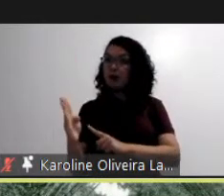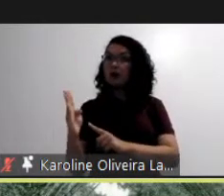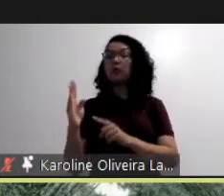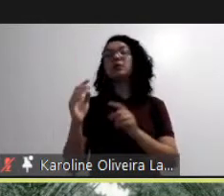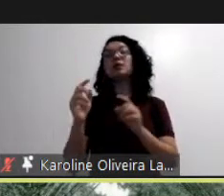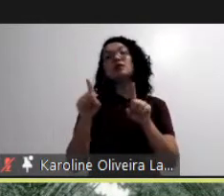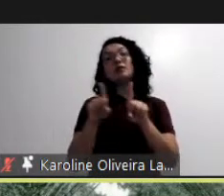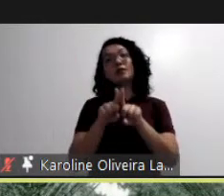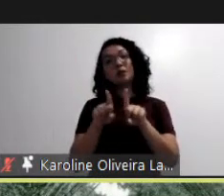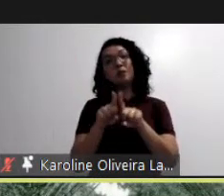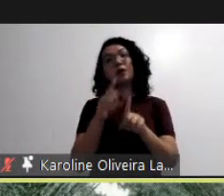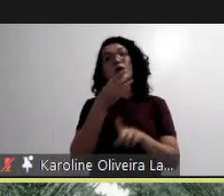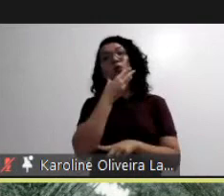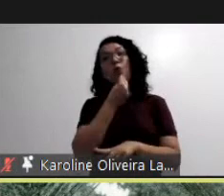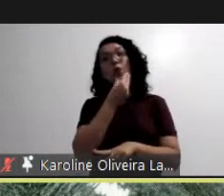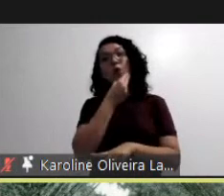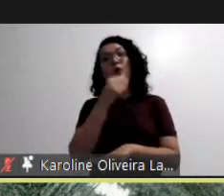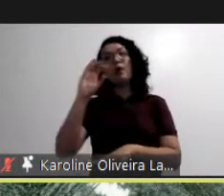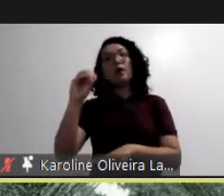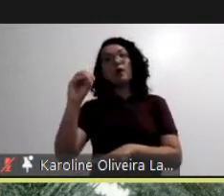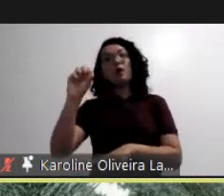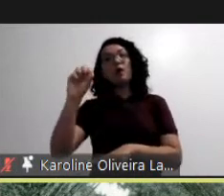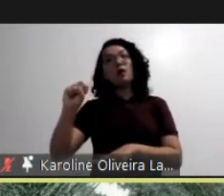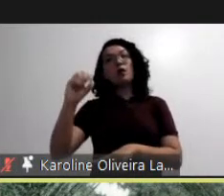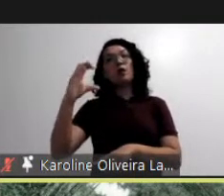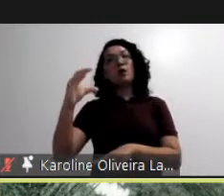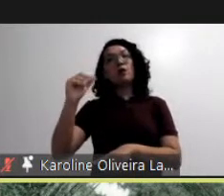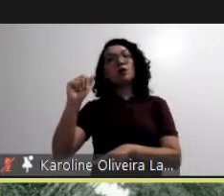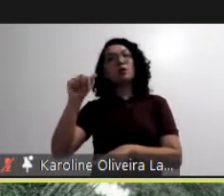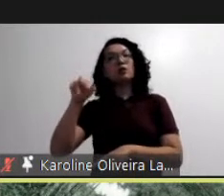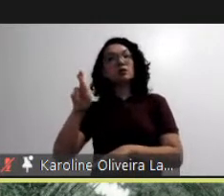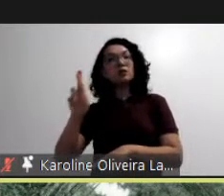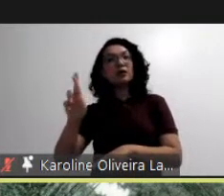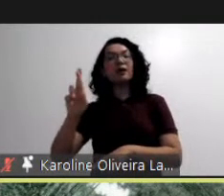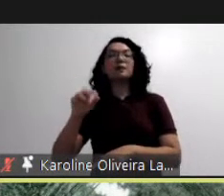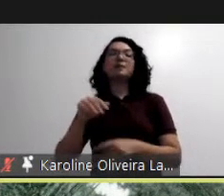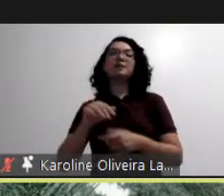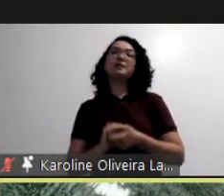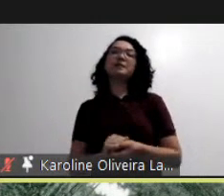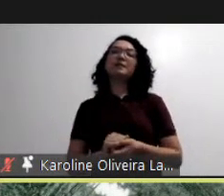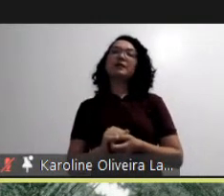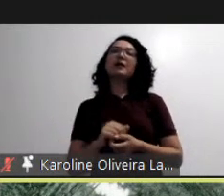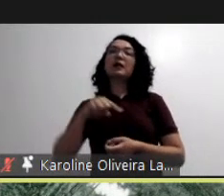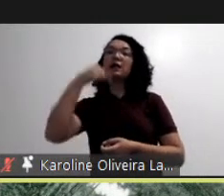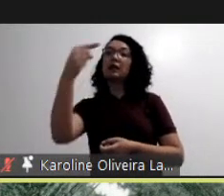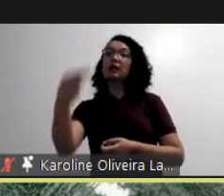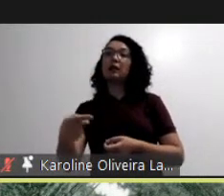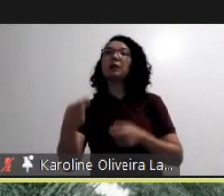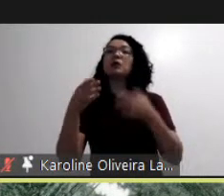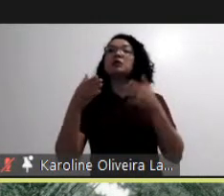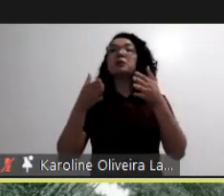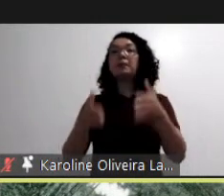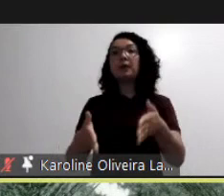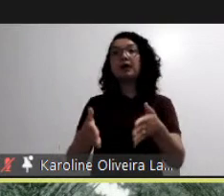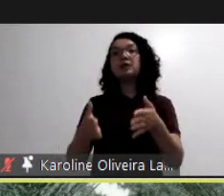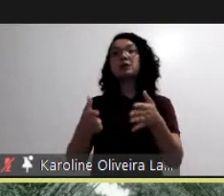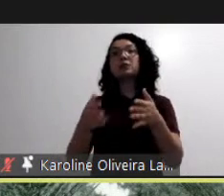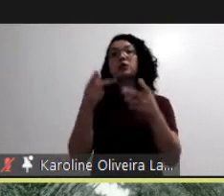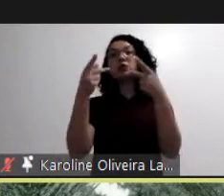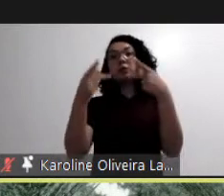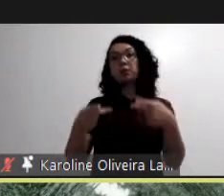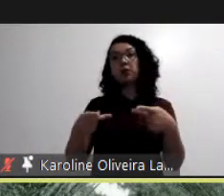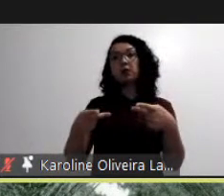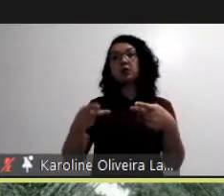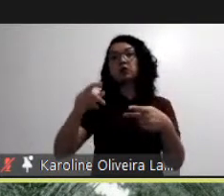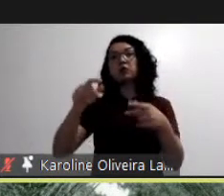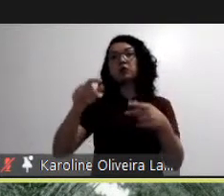um pouco antes, não, bem, um pouco depois desse projeto, né, participou com o Lúcio Costa do projeto do Pavilhão do Brasil em Nova